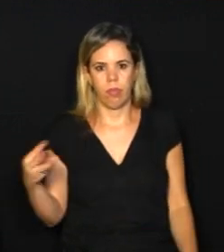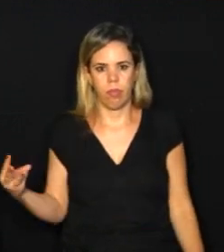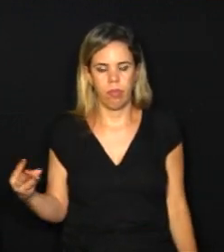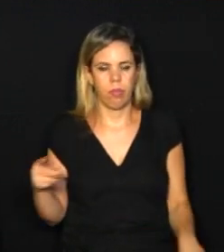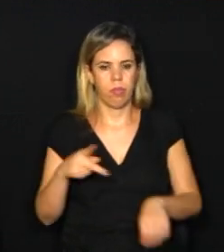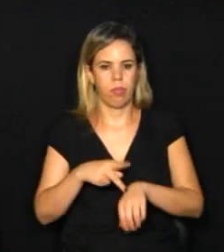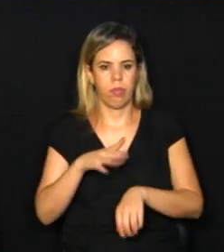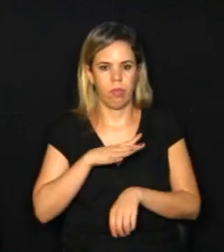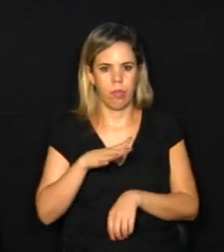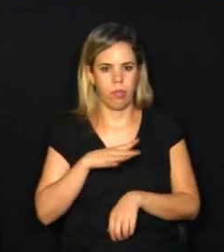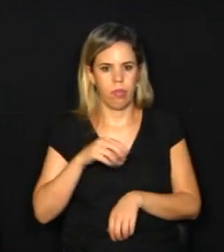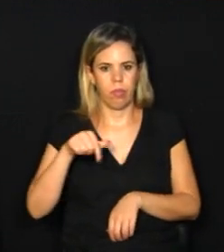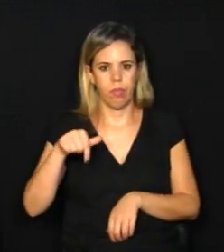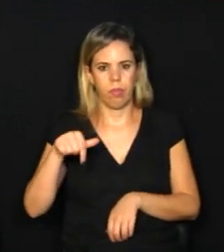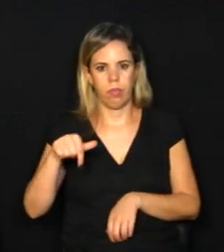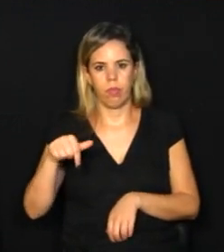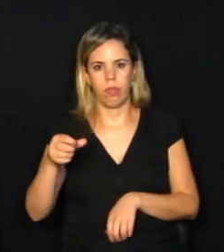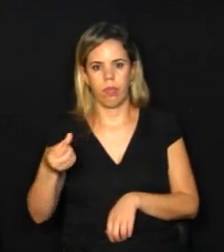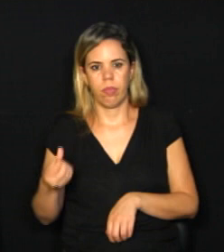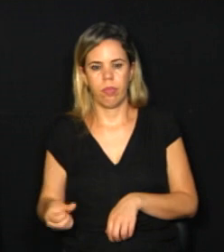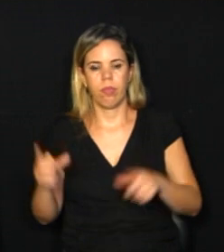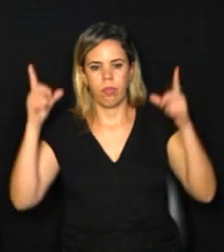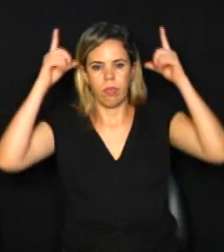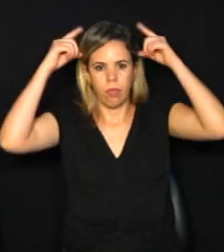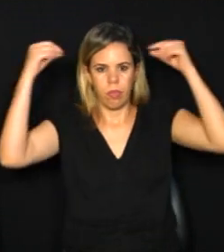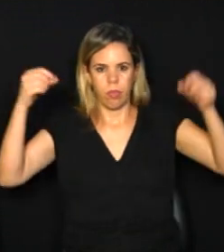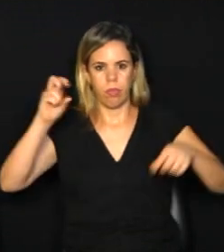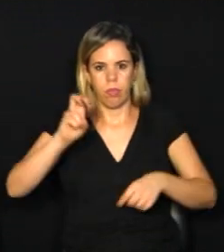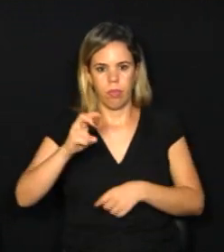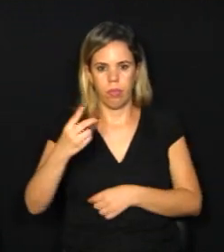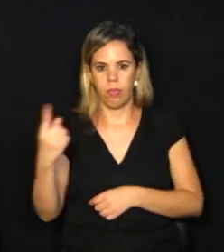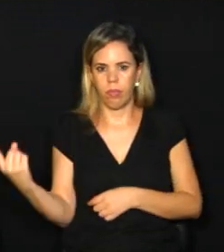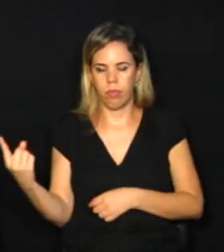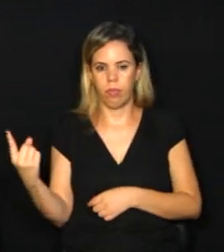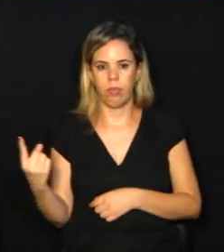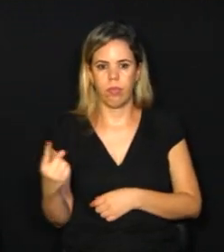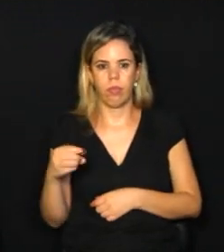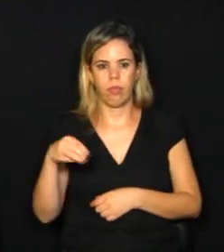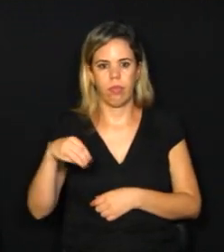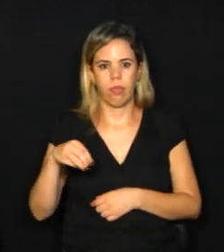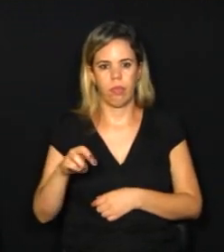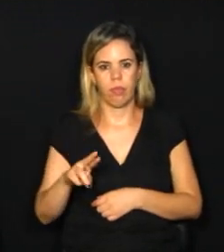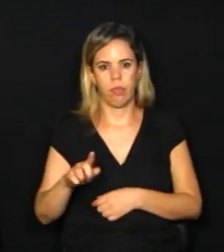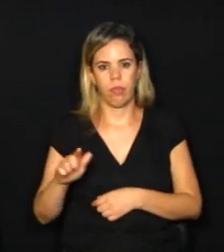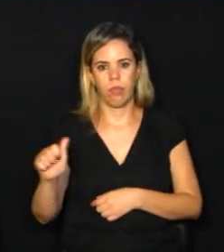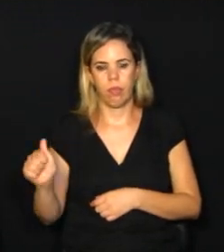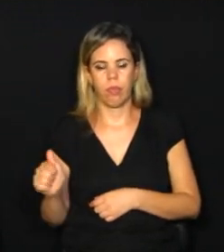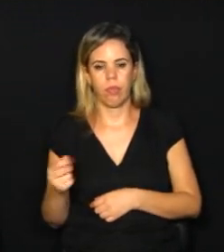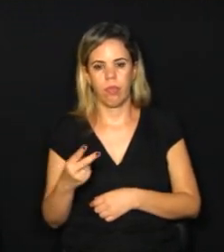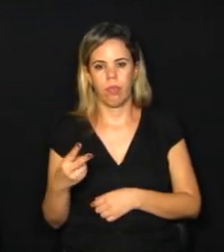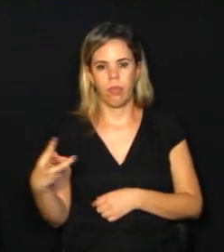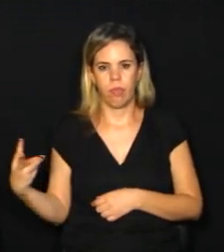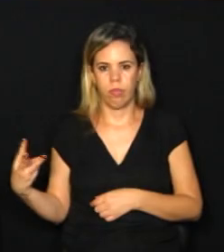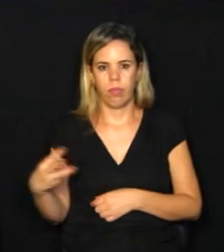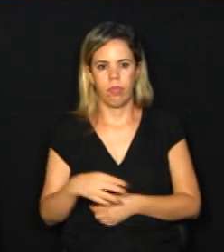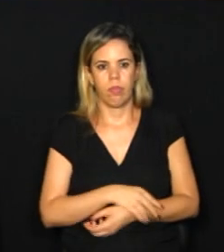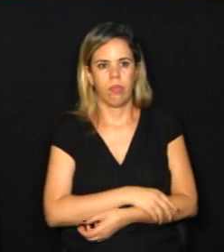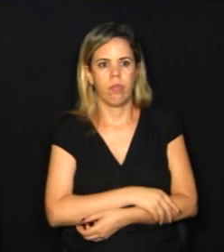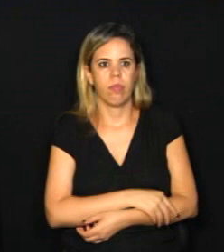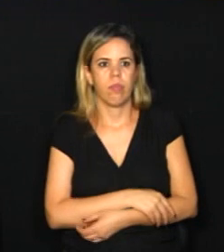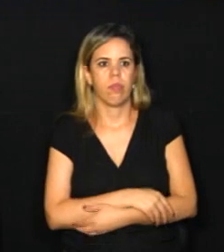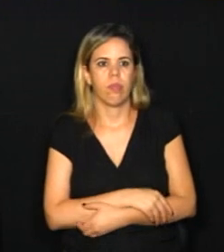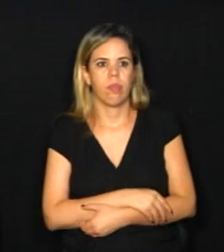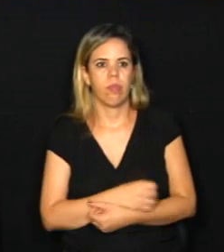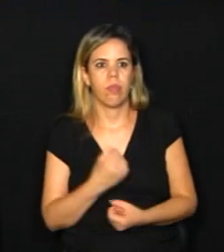Pedreira, 796, Olambra, 521 e Morungaba, 223. Em relação